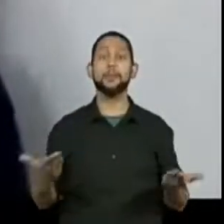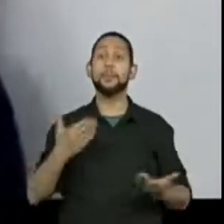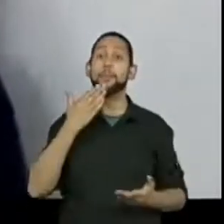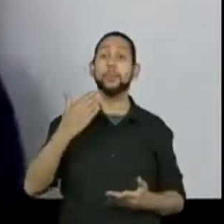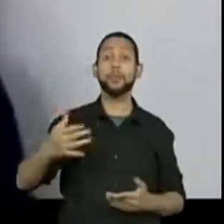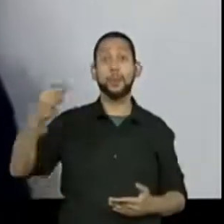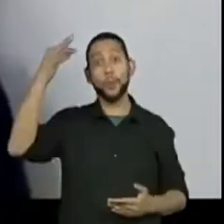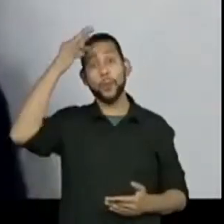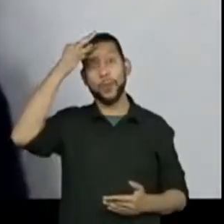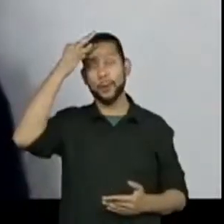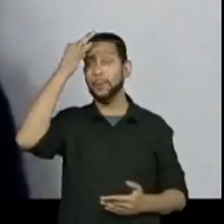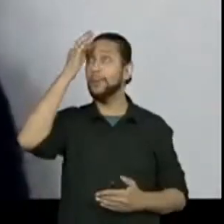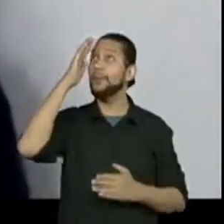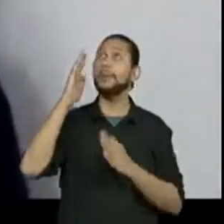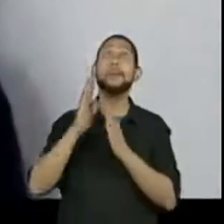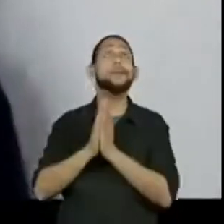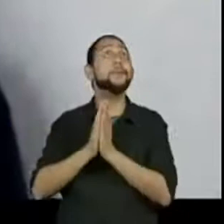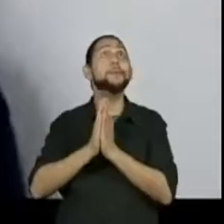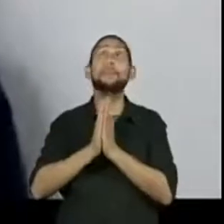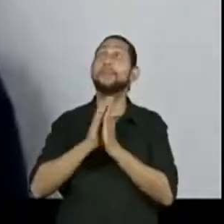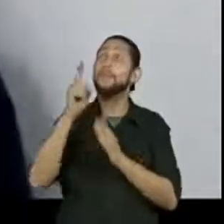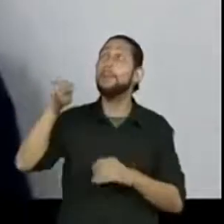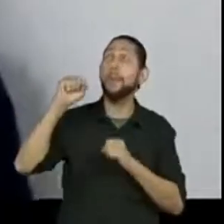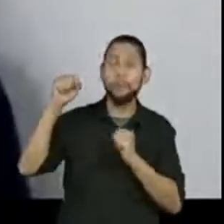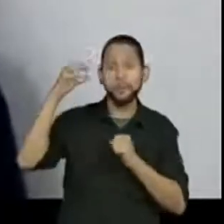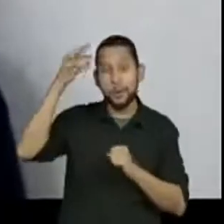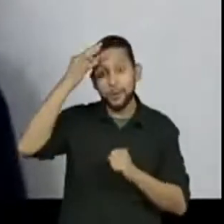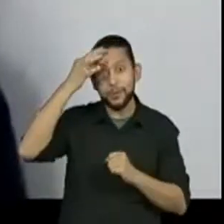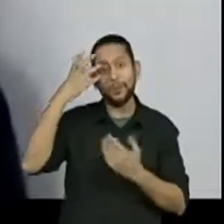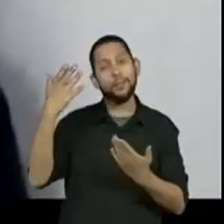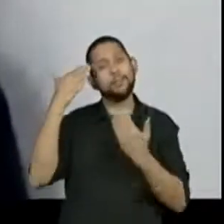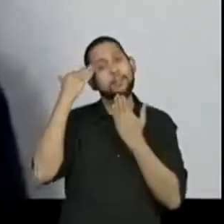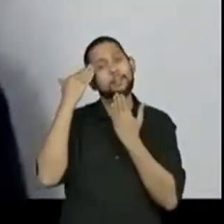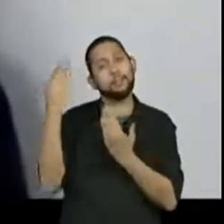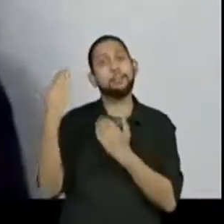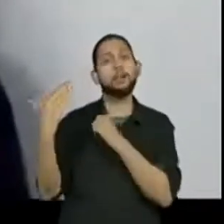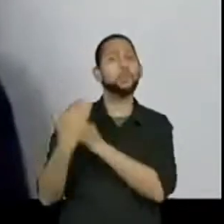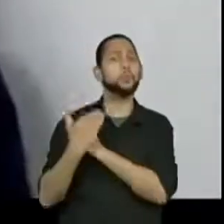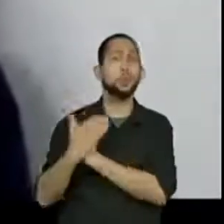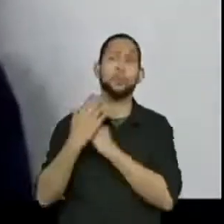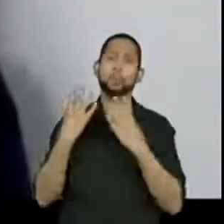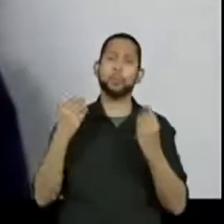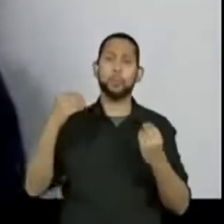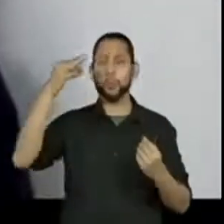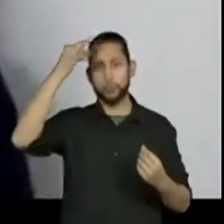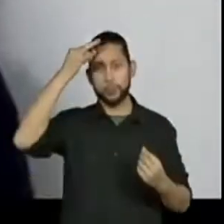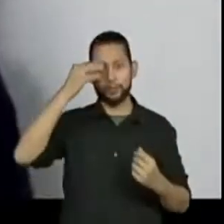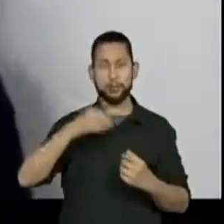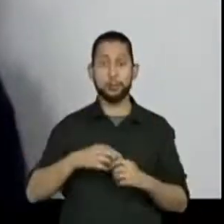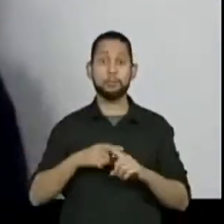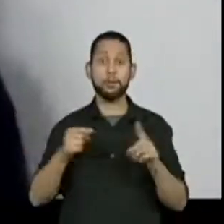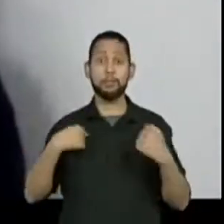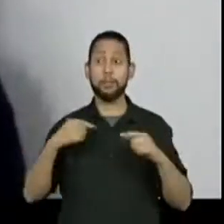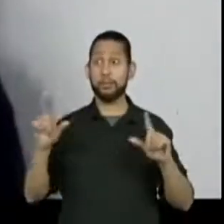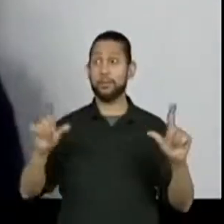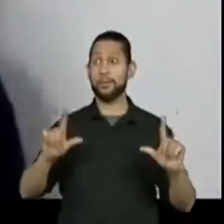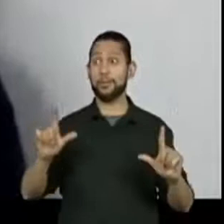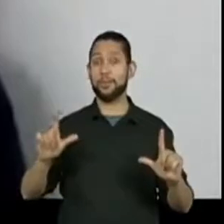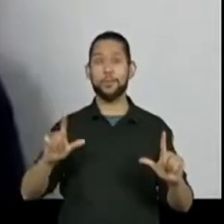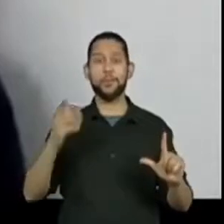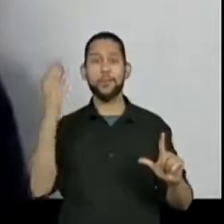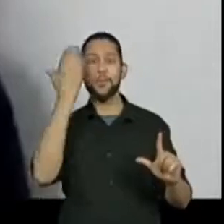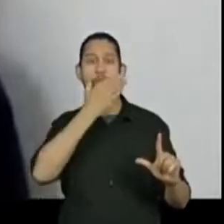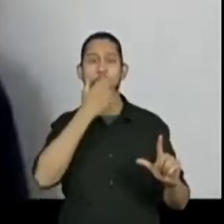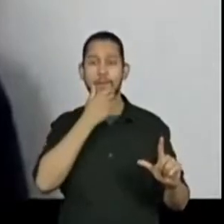Oráculo, eu vou precisar muito da sua ajuda e eu quero agradecer de verdade. Mas aqui na minha telinha eu não estou